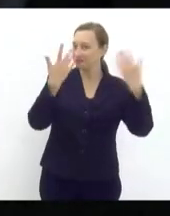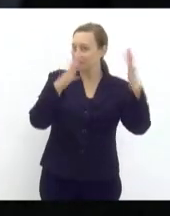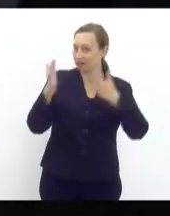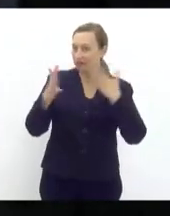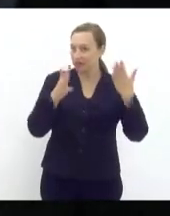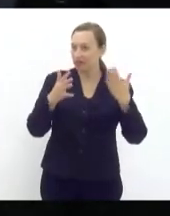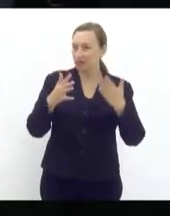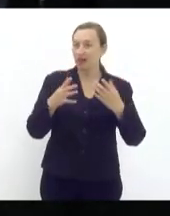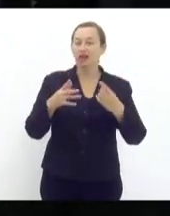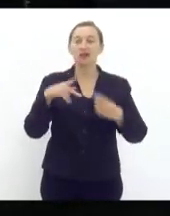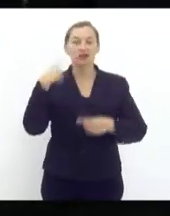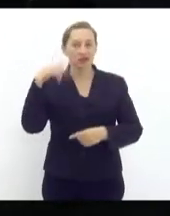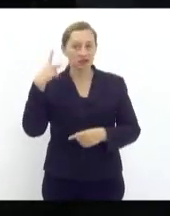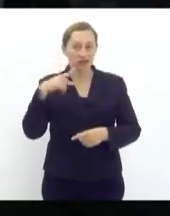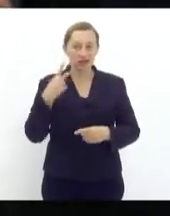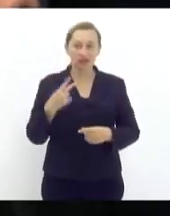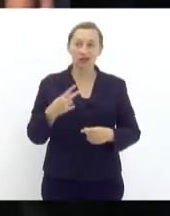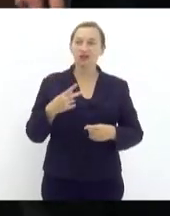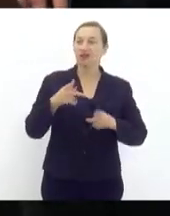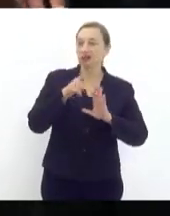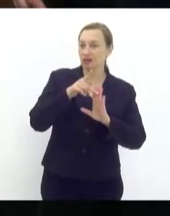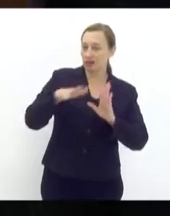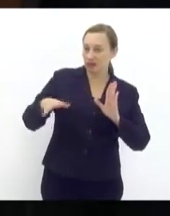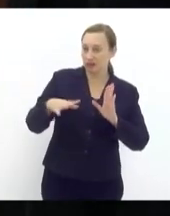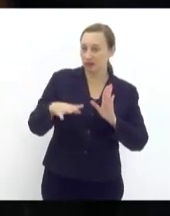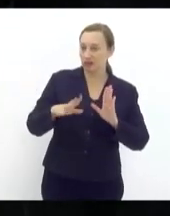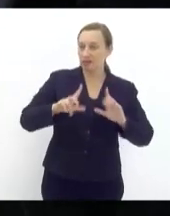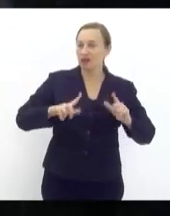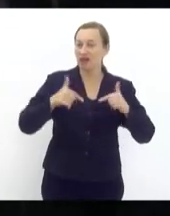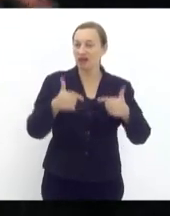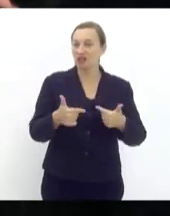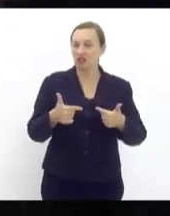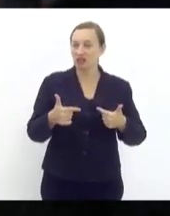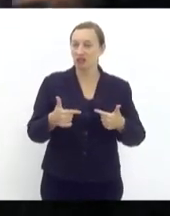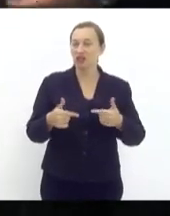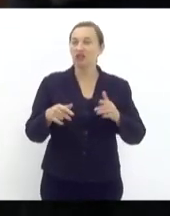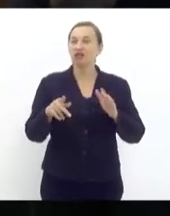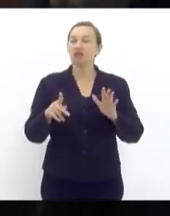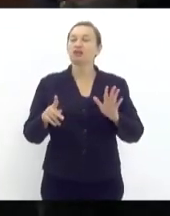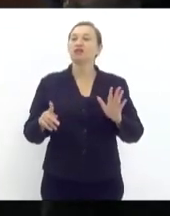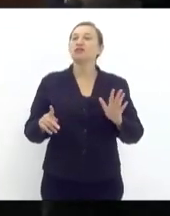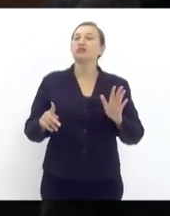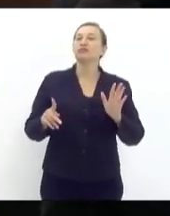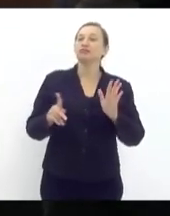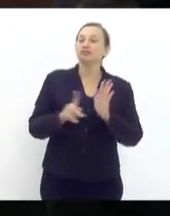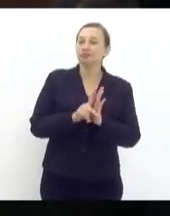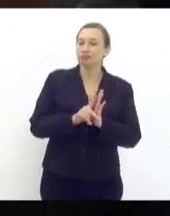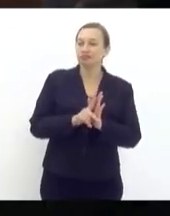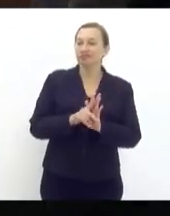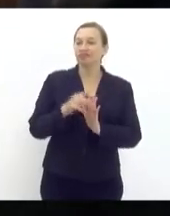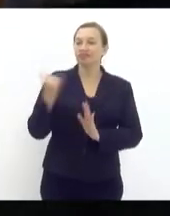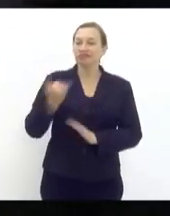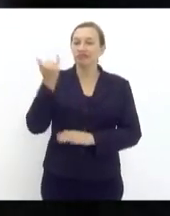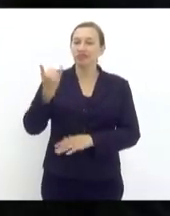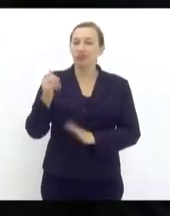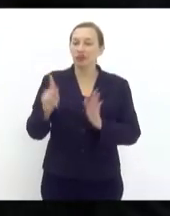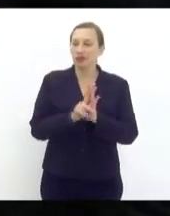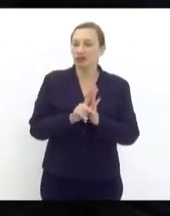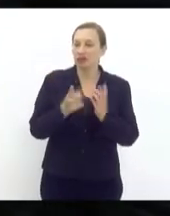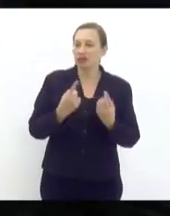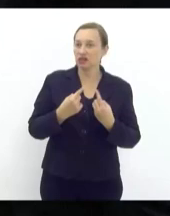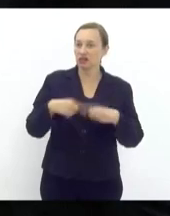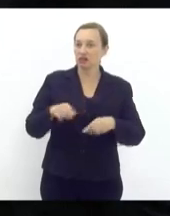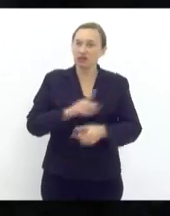excelência pela política pelo protocolo e pelas ações estabelecidas do projeto que esse para mim é considerado o melhor projeto de